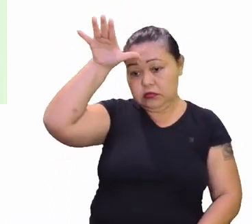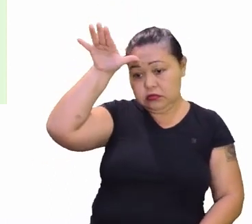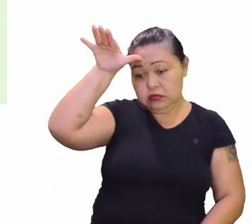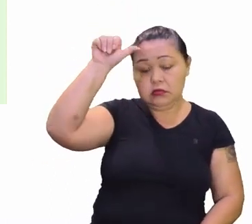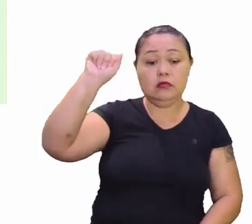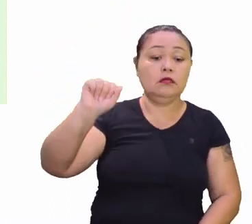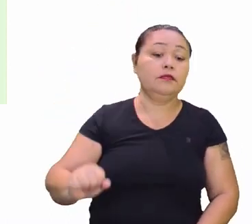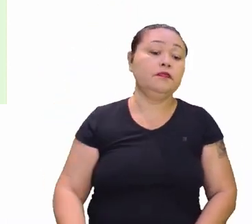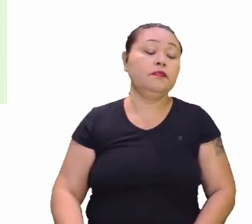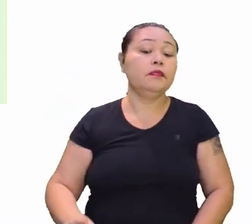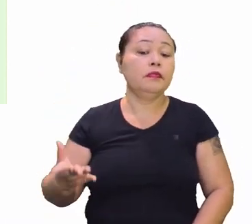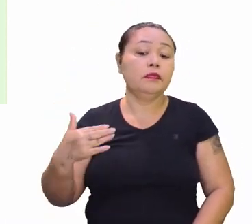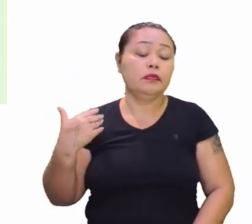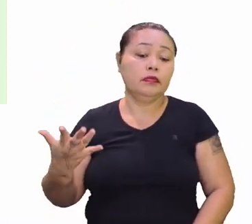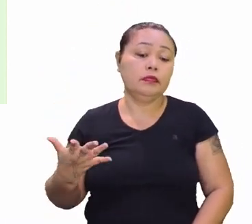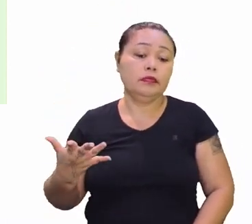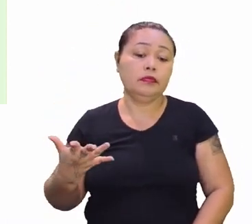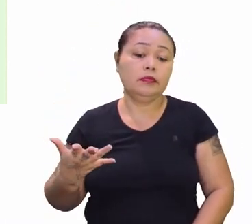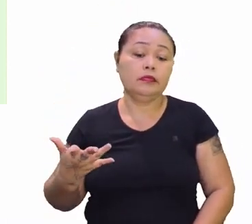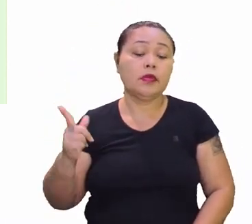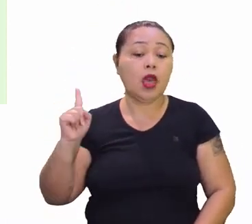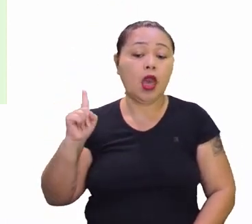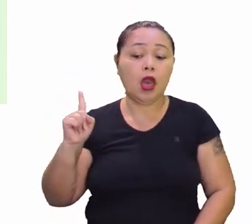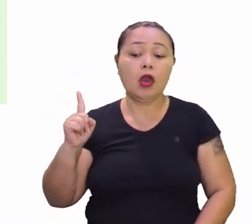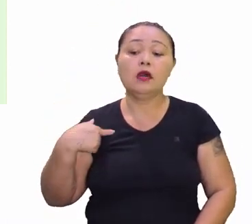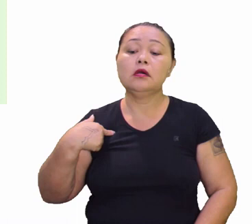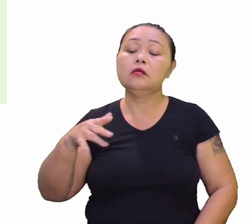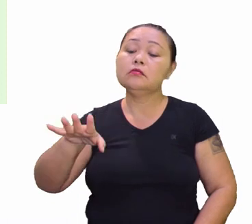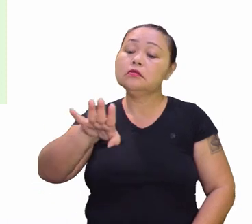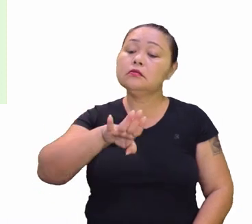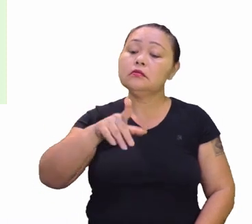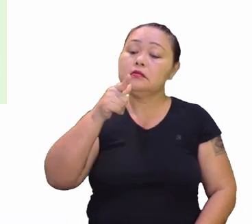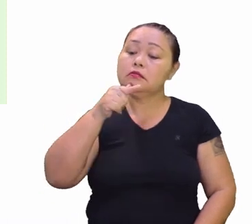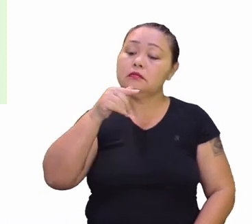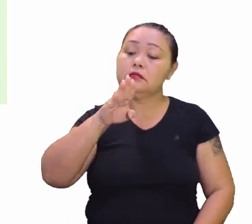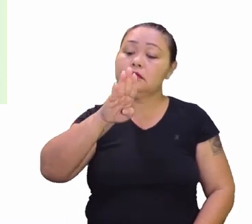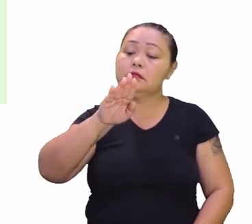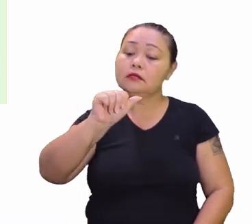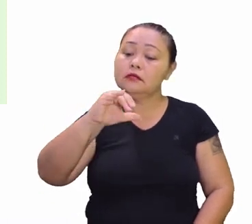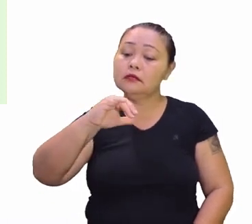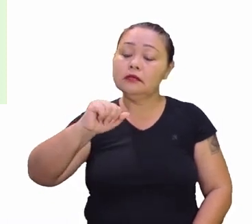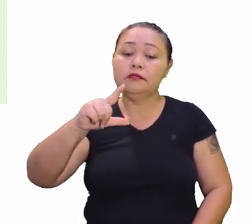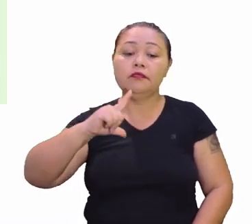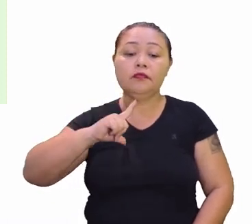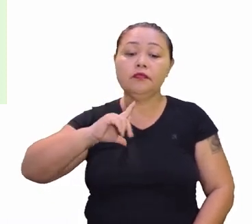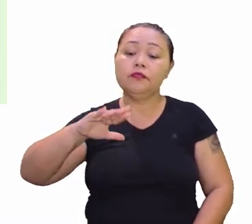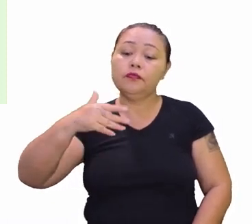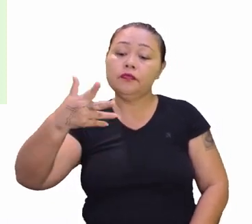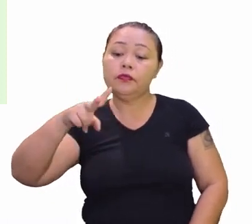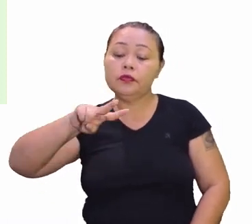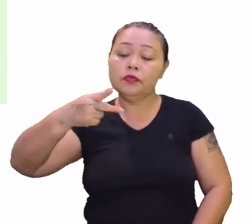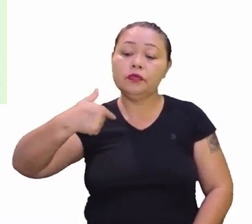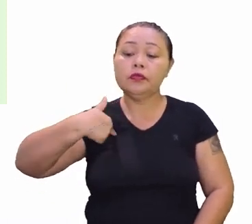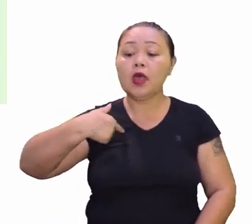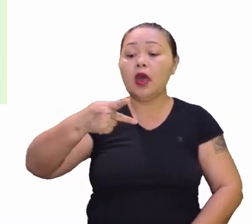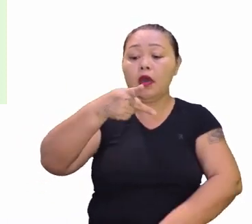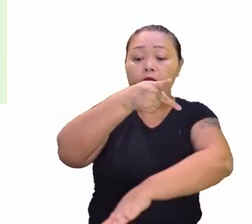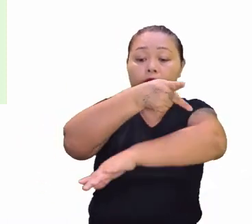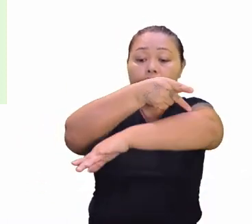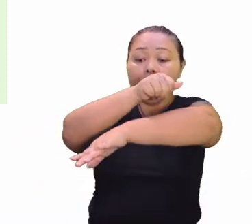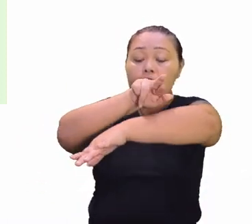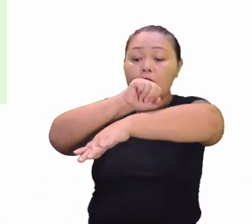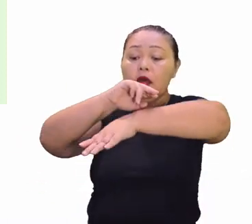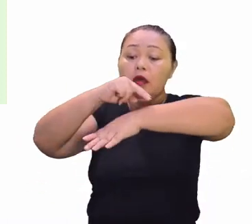Amazonas. Então, galera, essa bacia hidrográfica, por estar na Chapada dos Parecis, ela